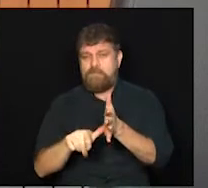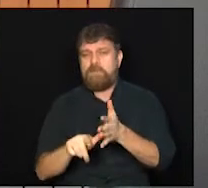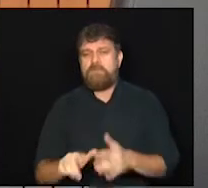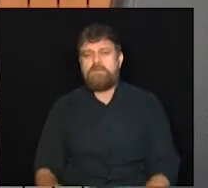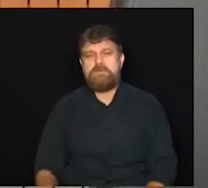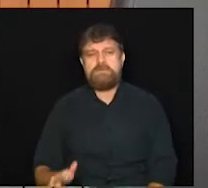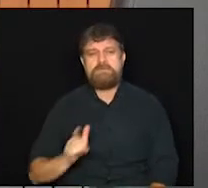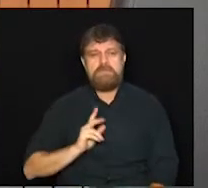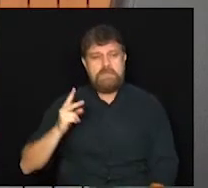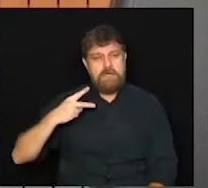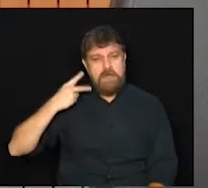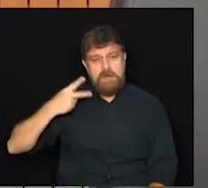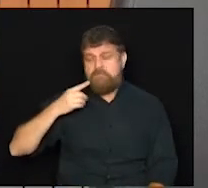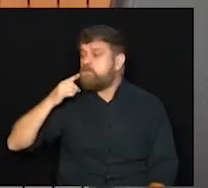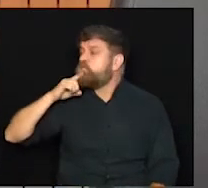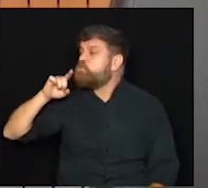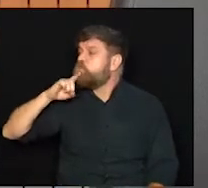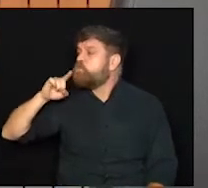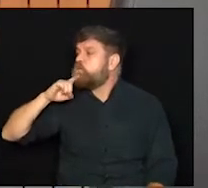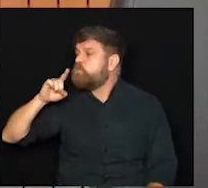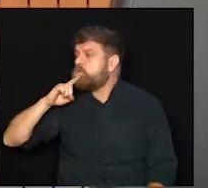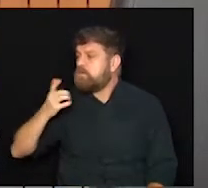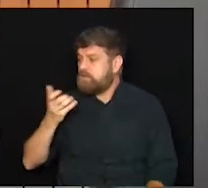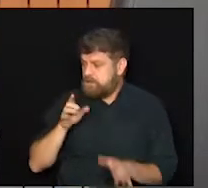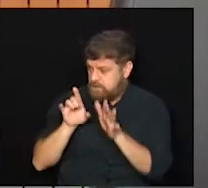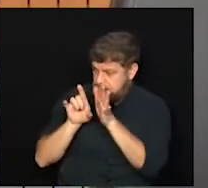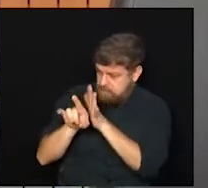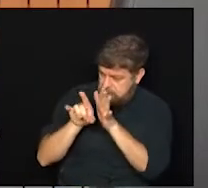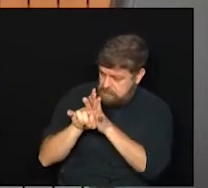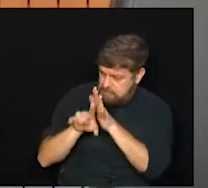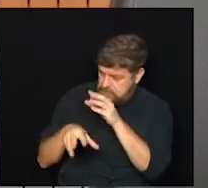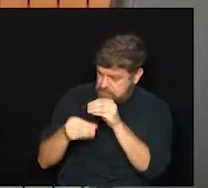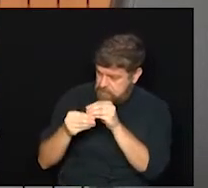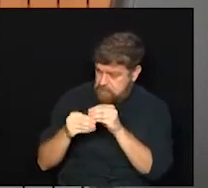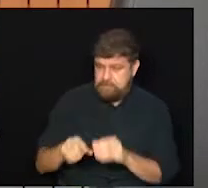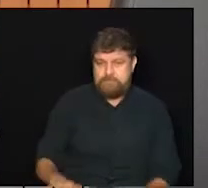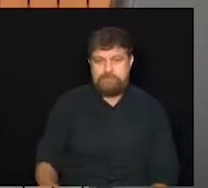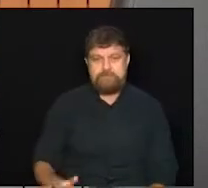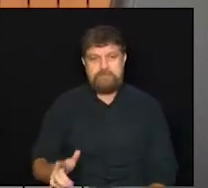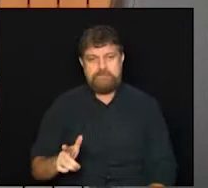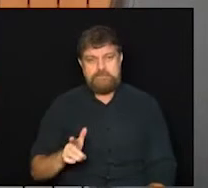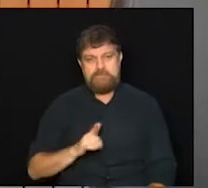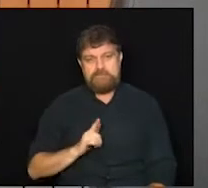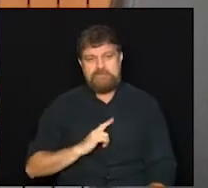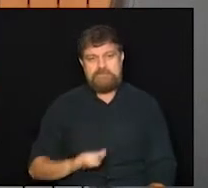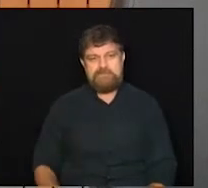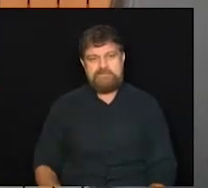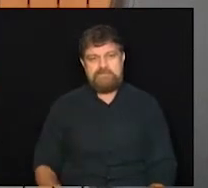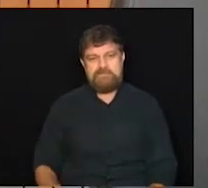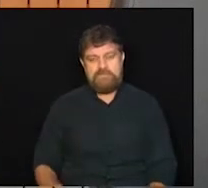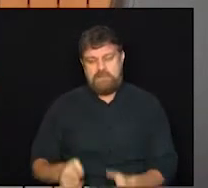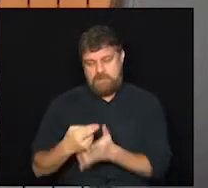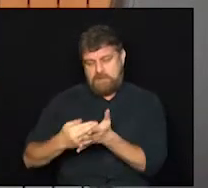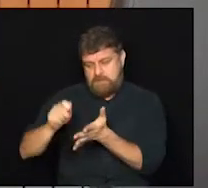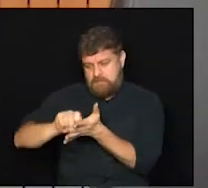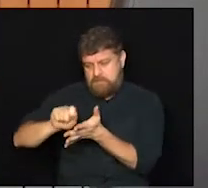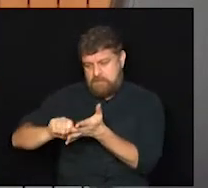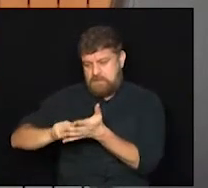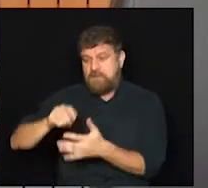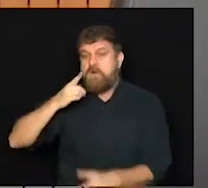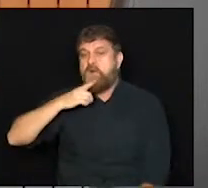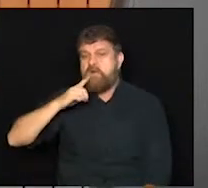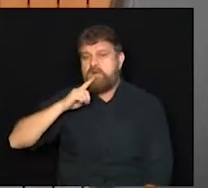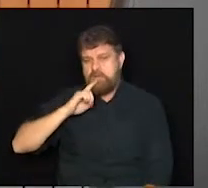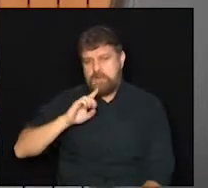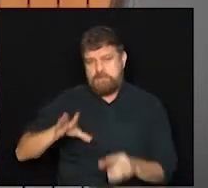o vereador Eduardo Magoga gostaria de fazer observação, logo na sequência o vereador Eduardo Magoga, que é o nosso relator, faz aí as